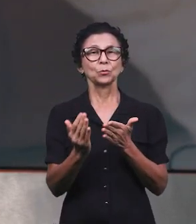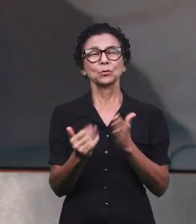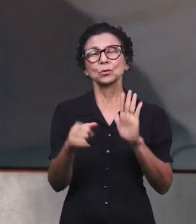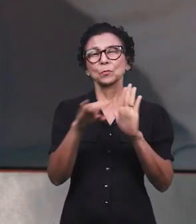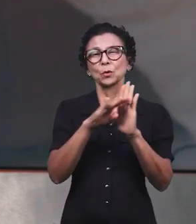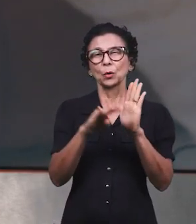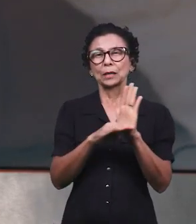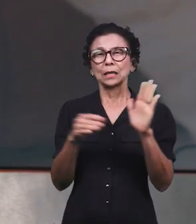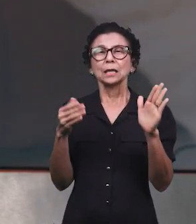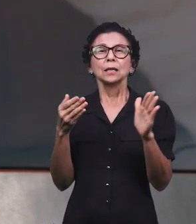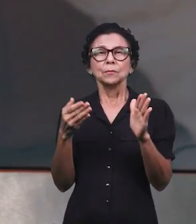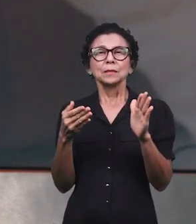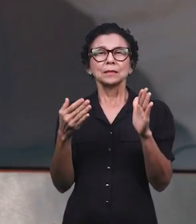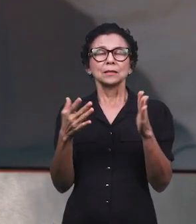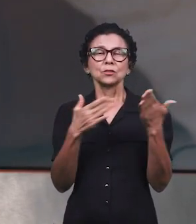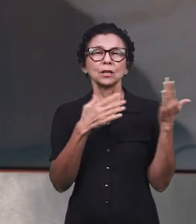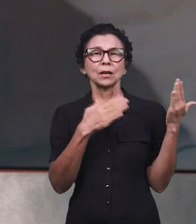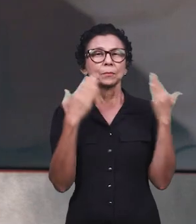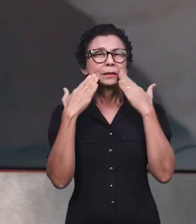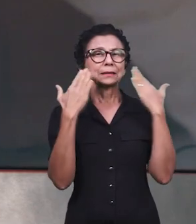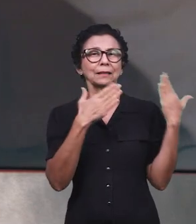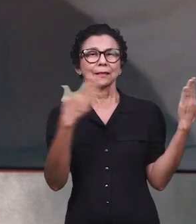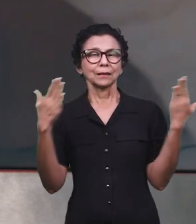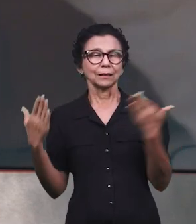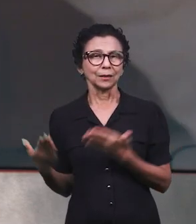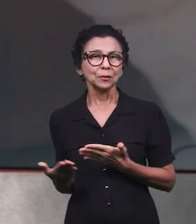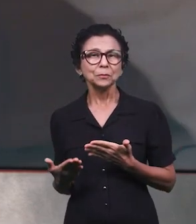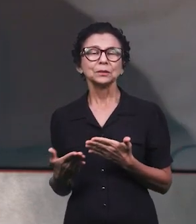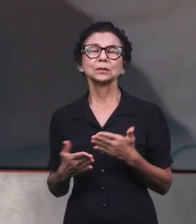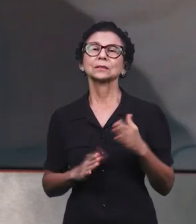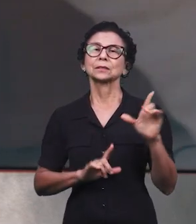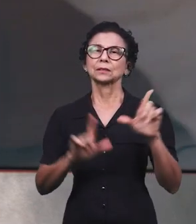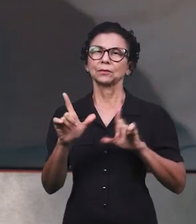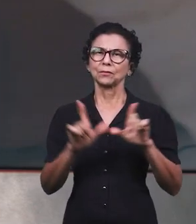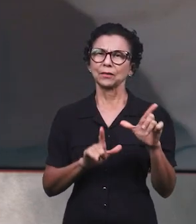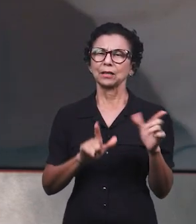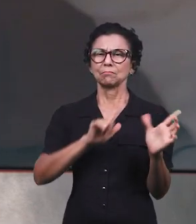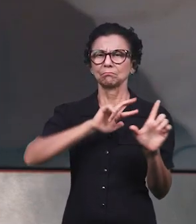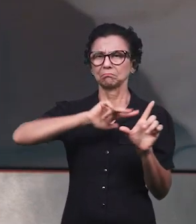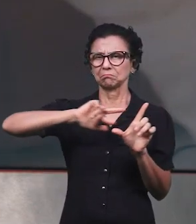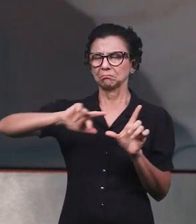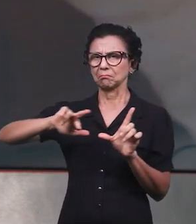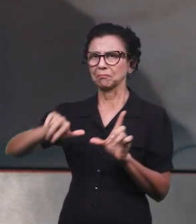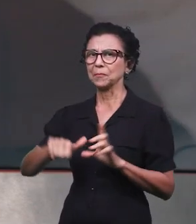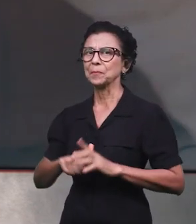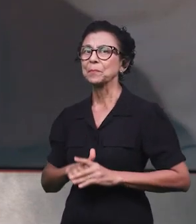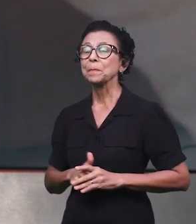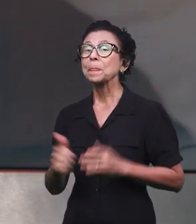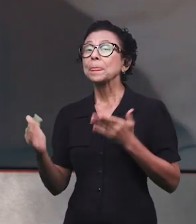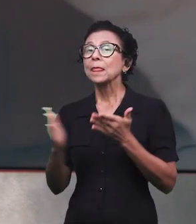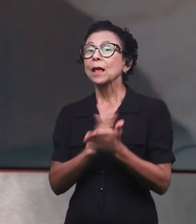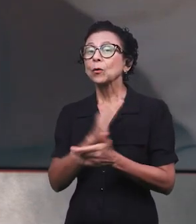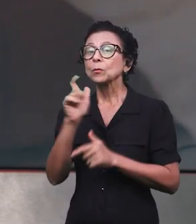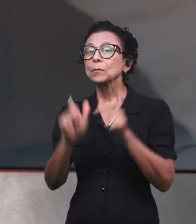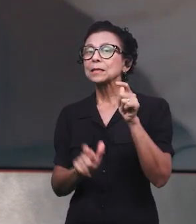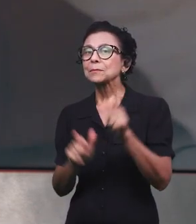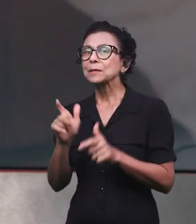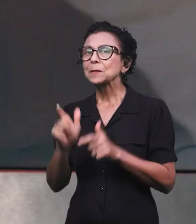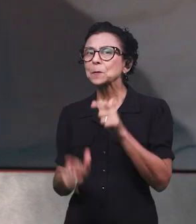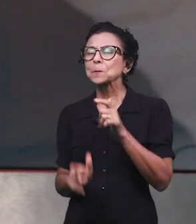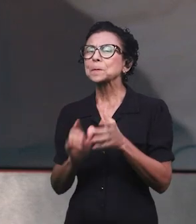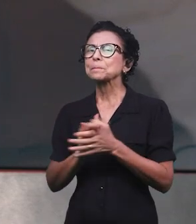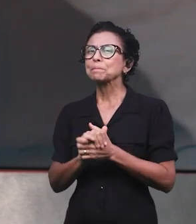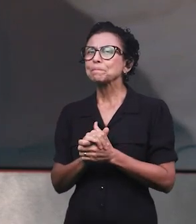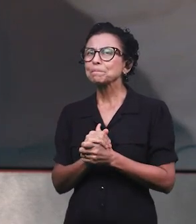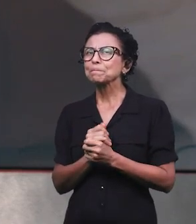Temos recebido muitas mensagens carinhosas daqueles que estão nos assistindo, falando que estão se identificando com